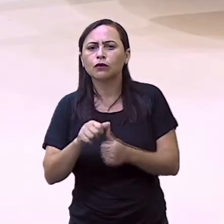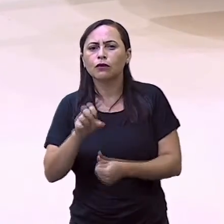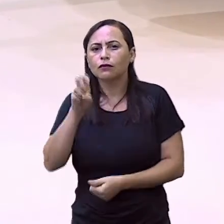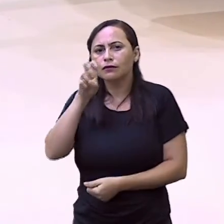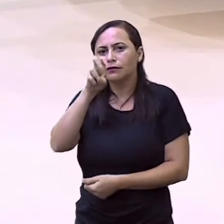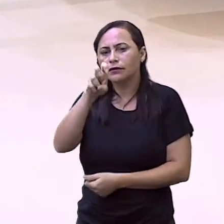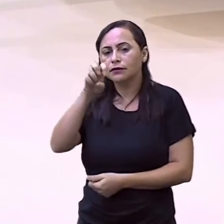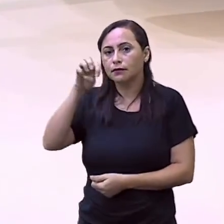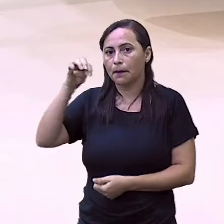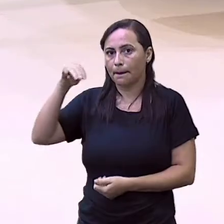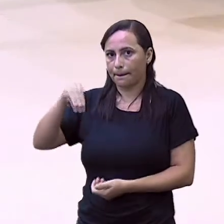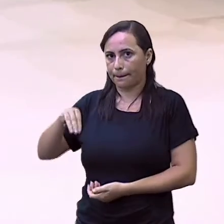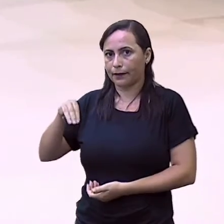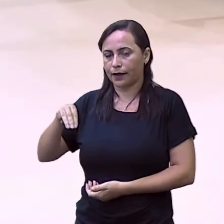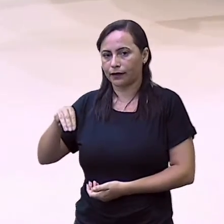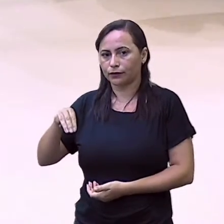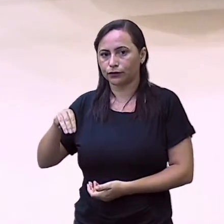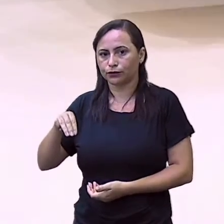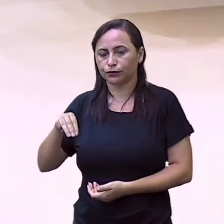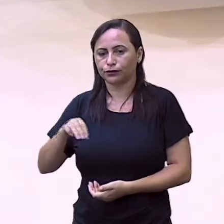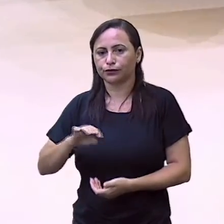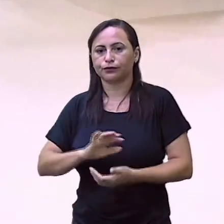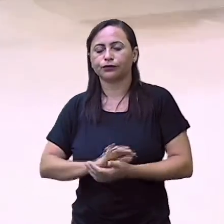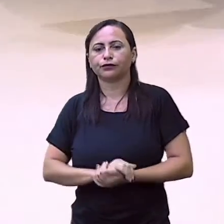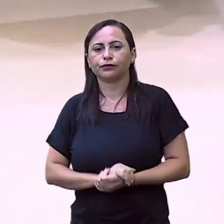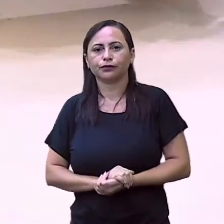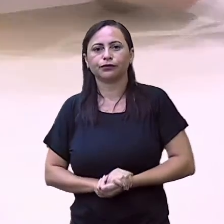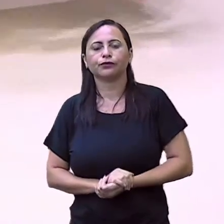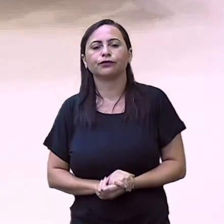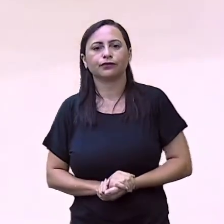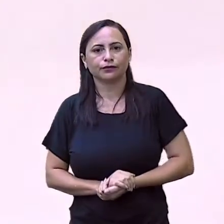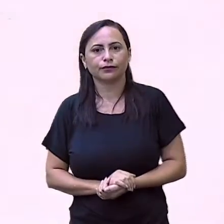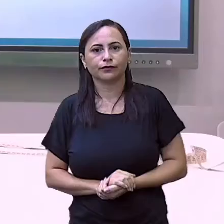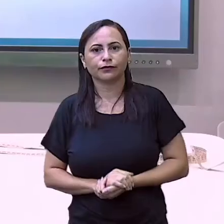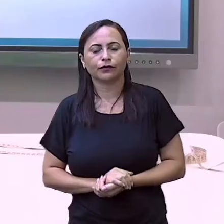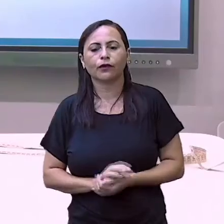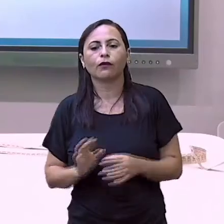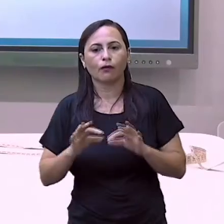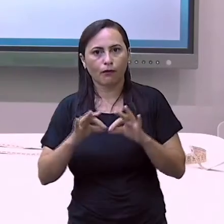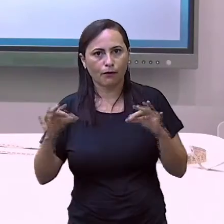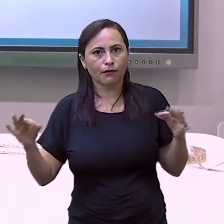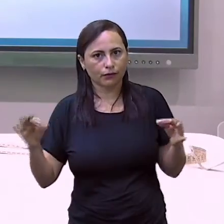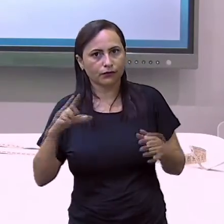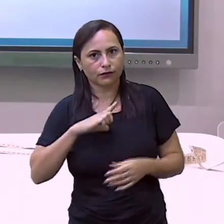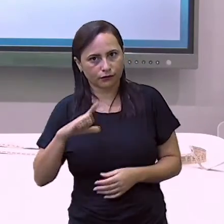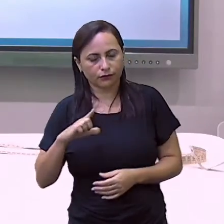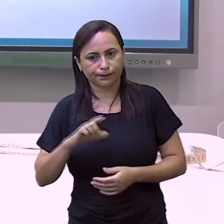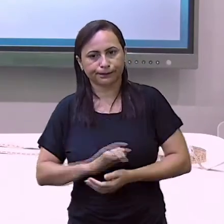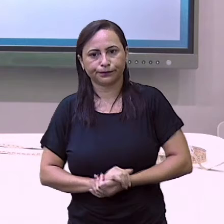metros, ou seja, de uma ponta até o final dela. Será o meu comprimento.